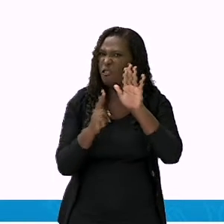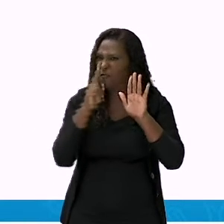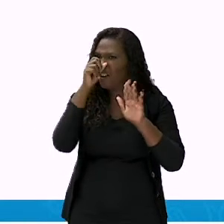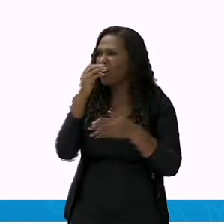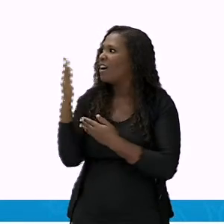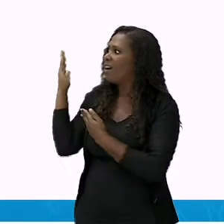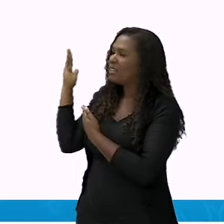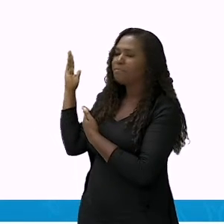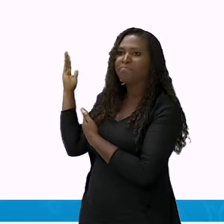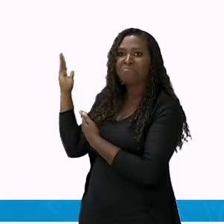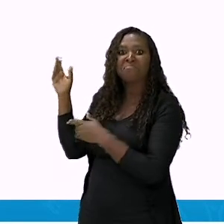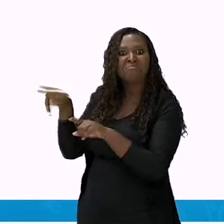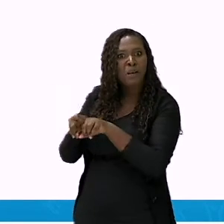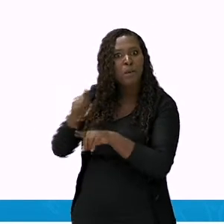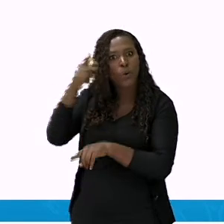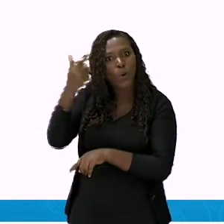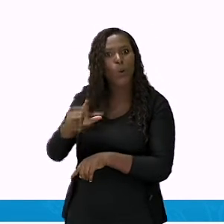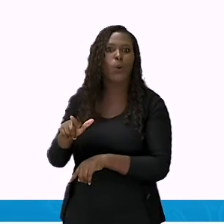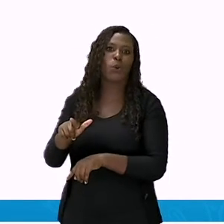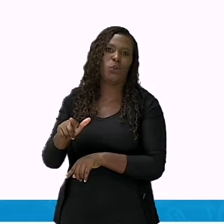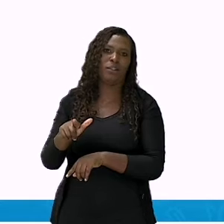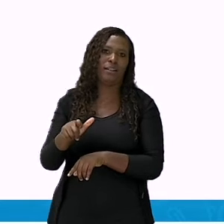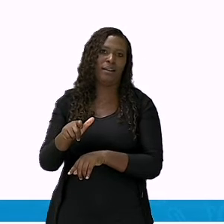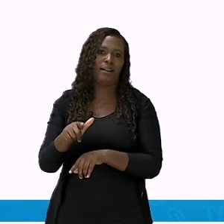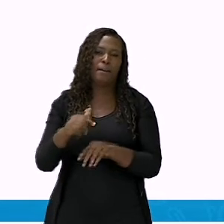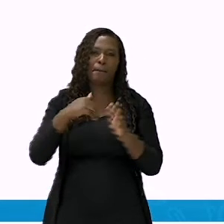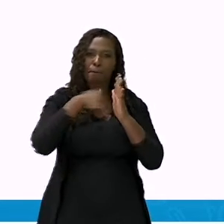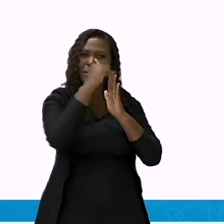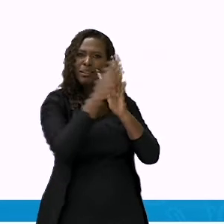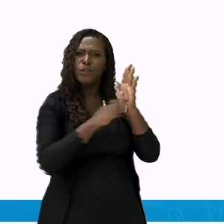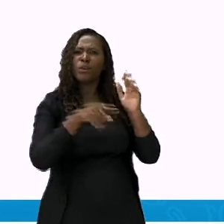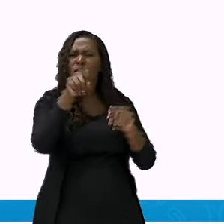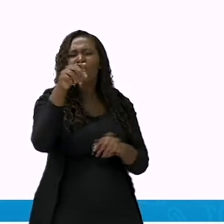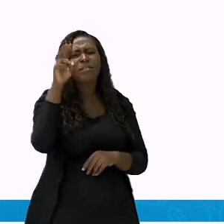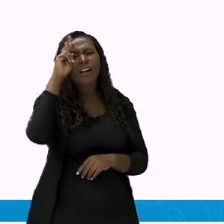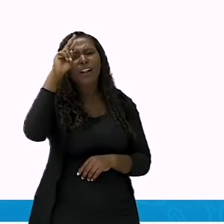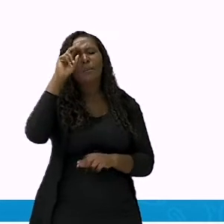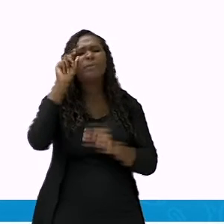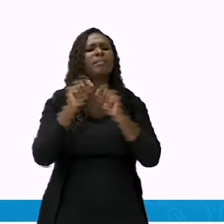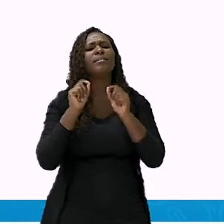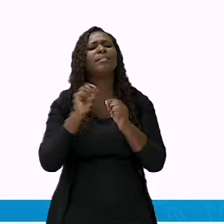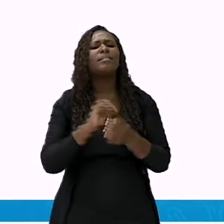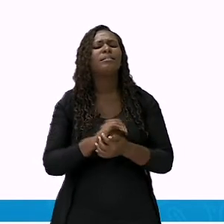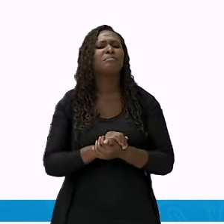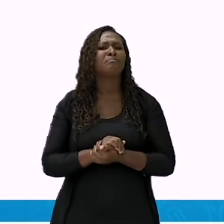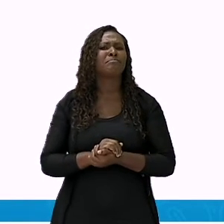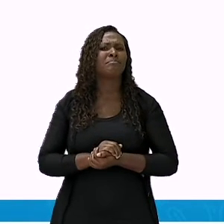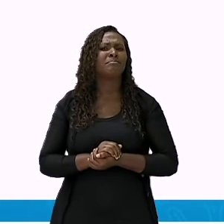E essa outra composição? O que te lembra?